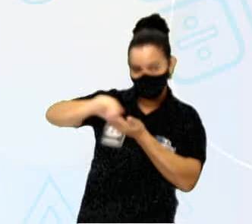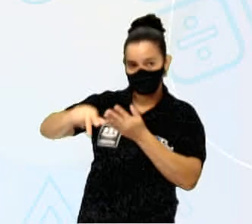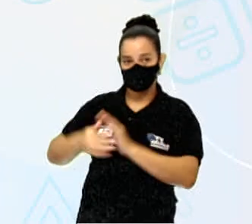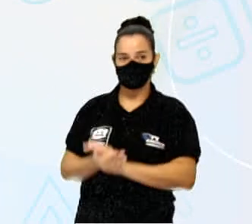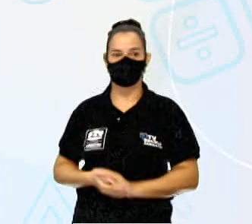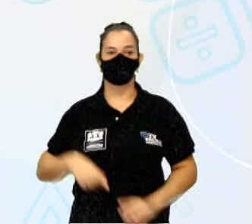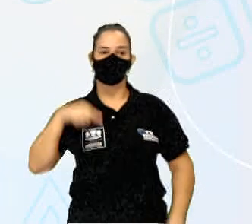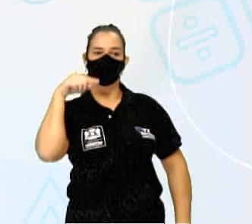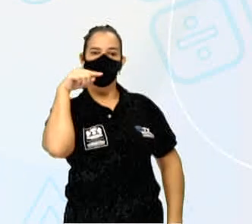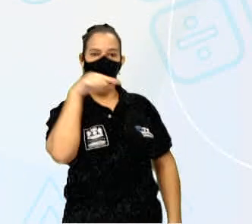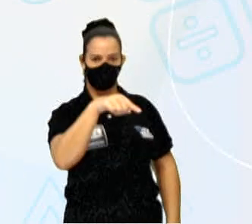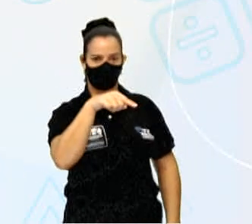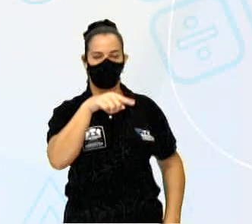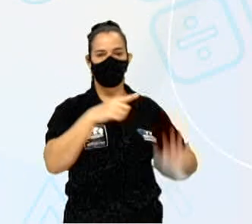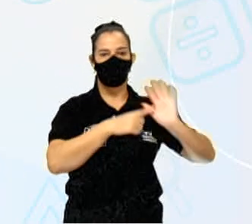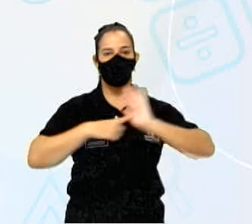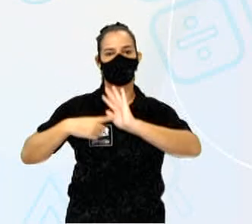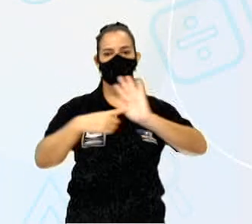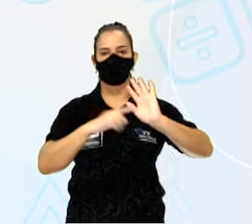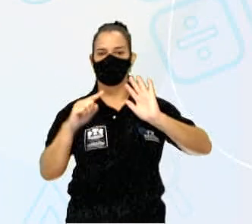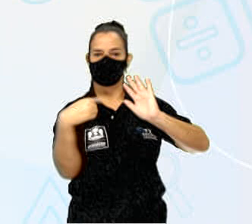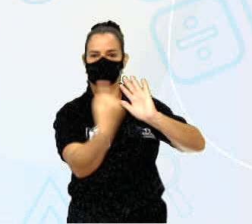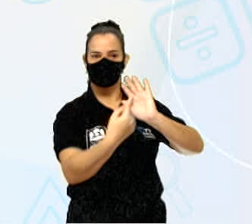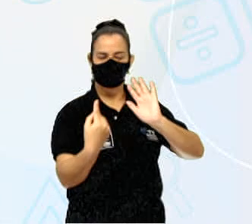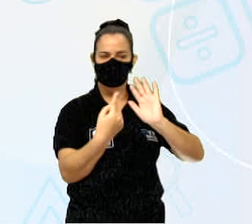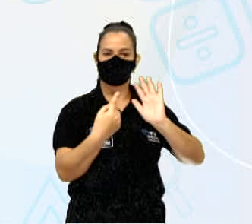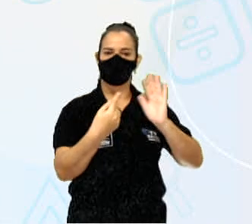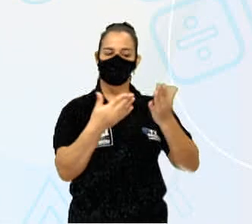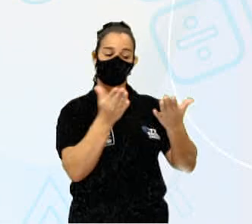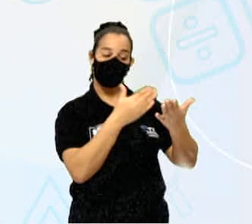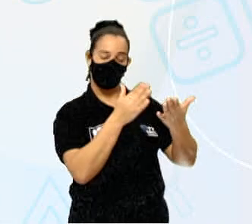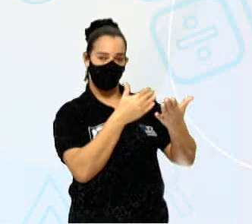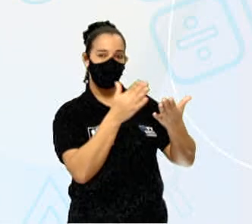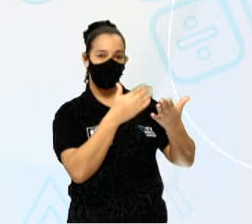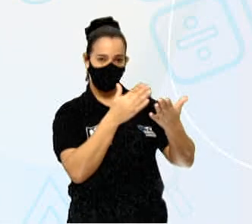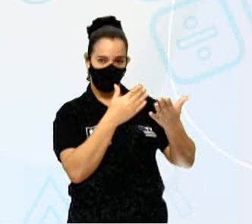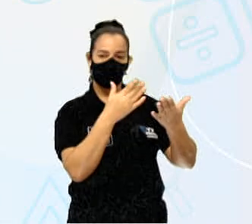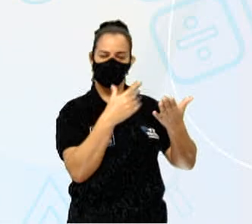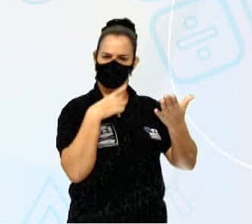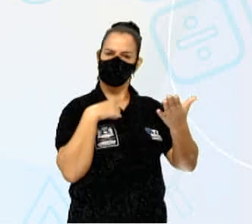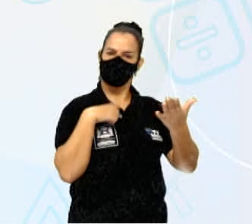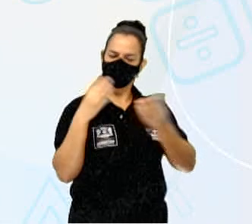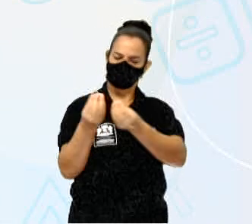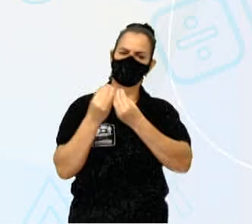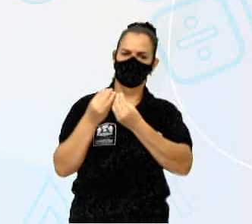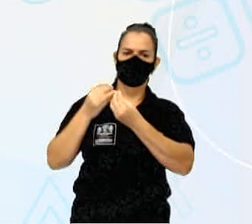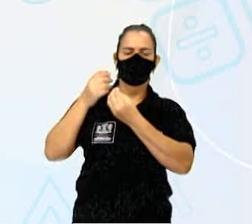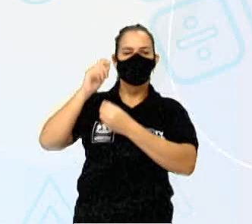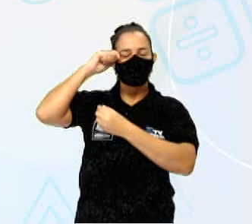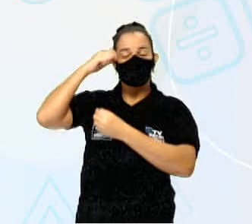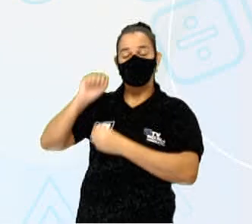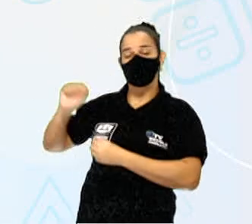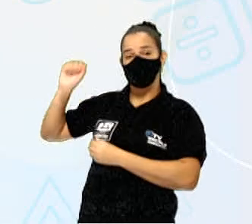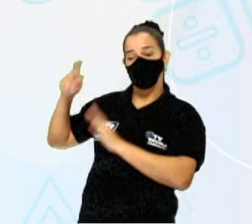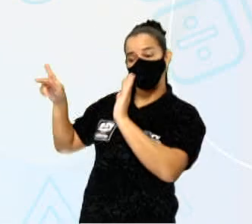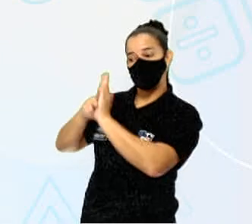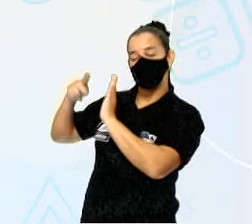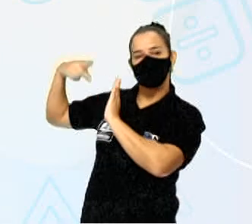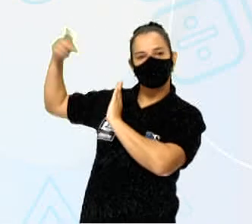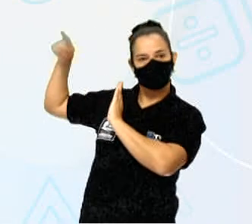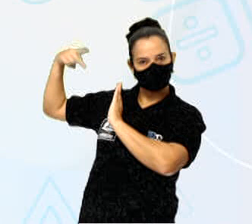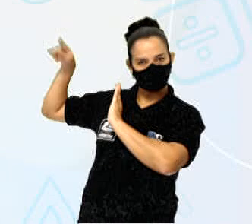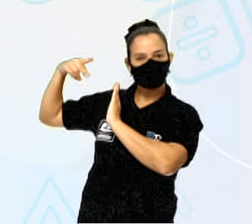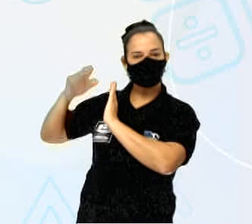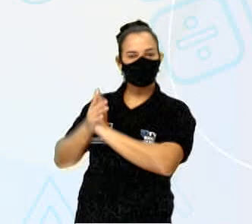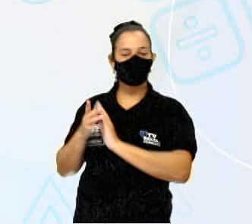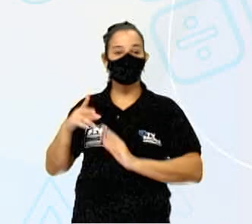Aqui eu mostro para vocês algumas obras literárias que trazem contos africanos. A história que eu contei